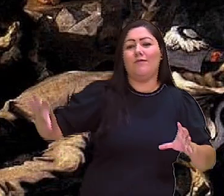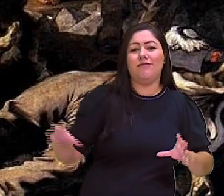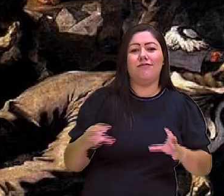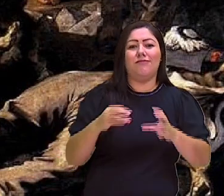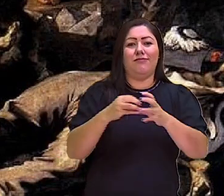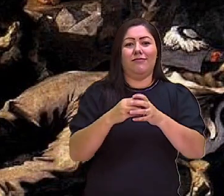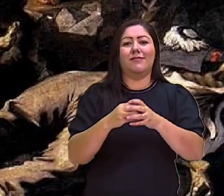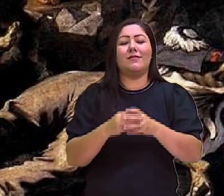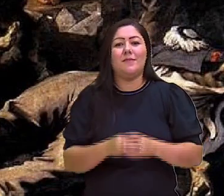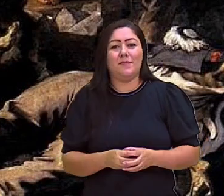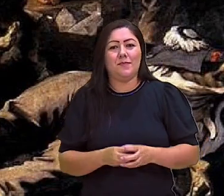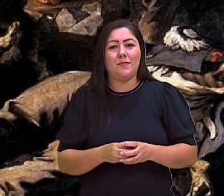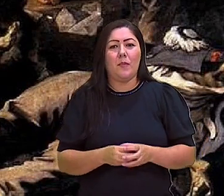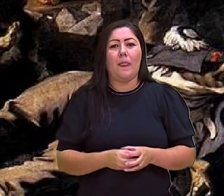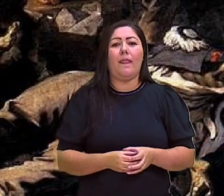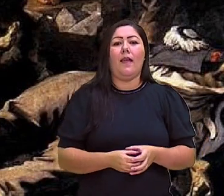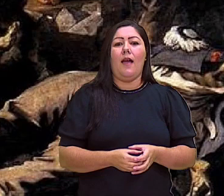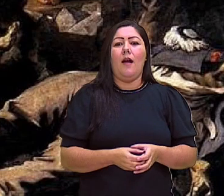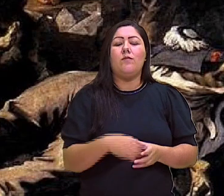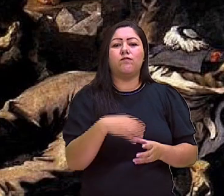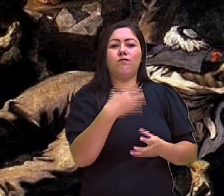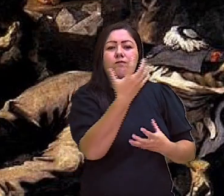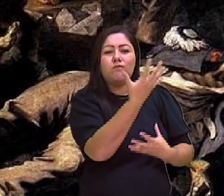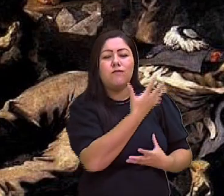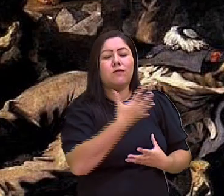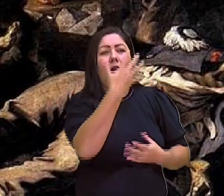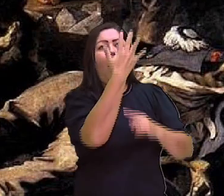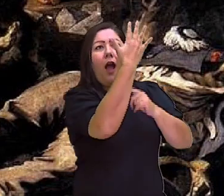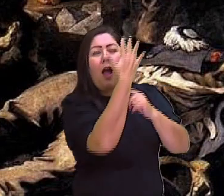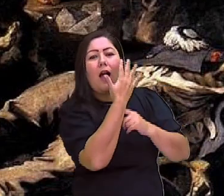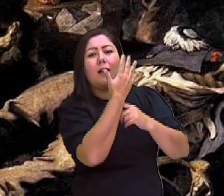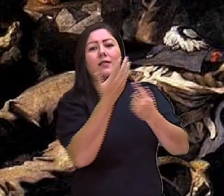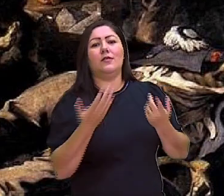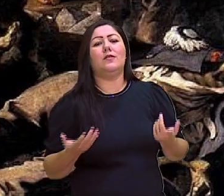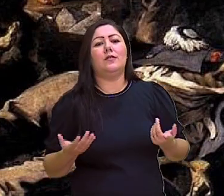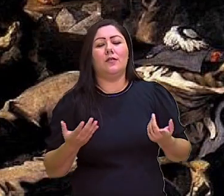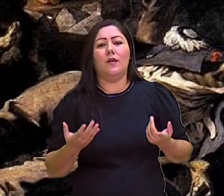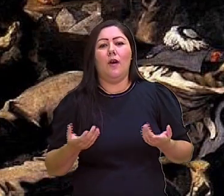as constituições francesas de